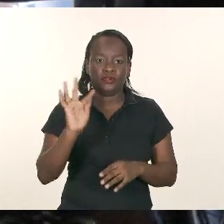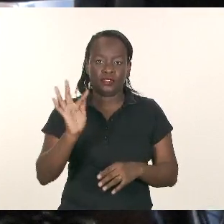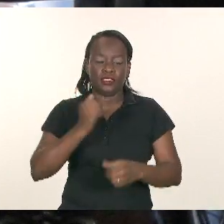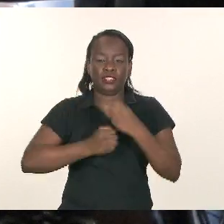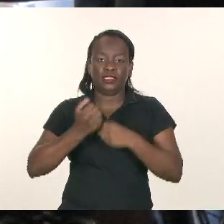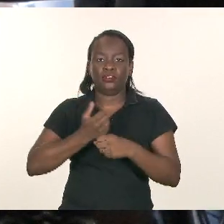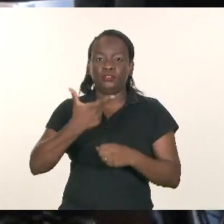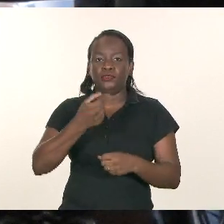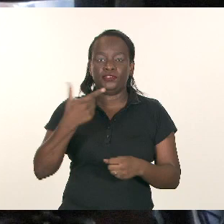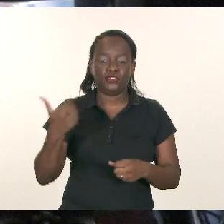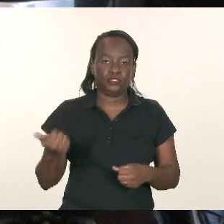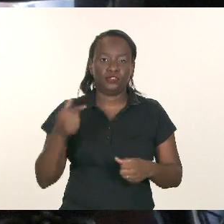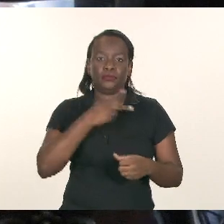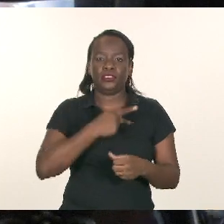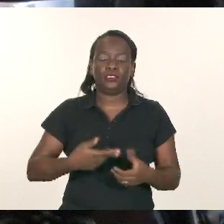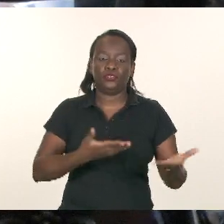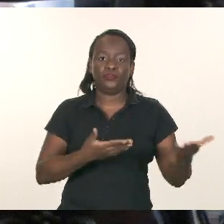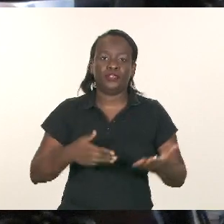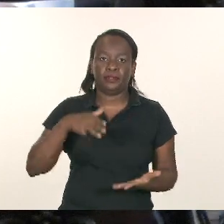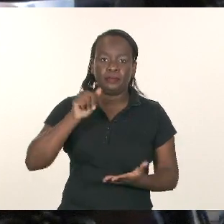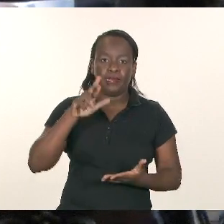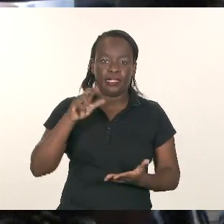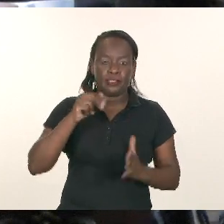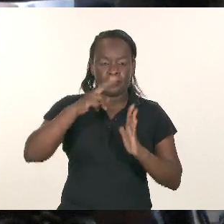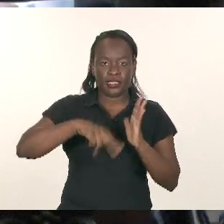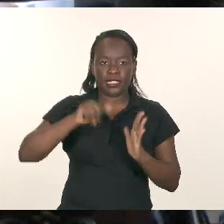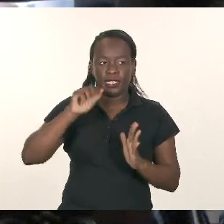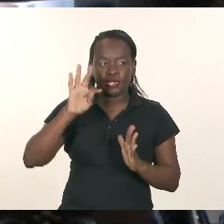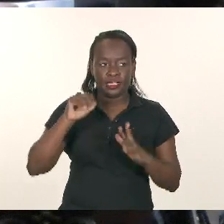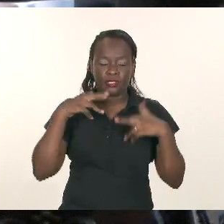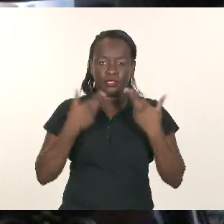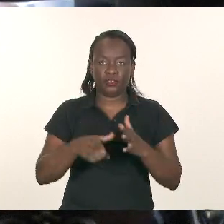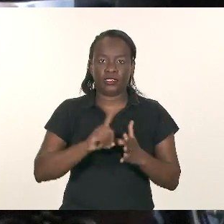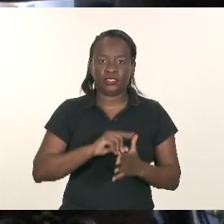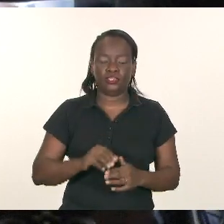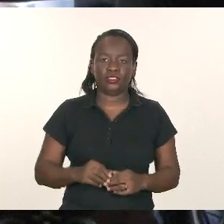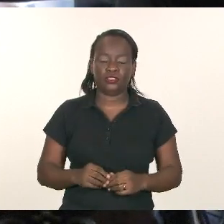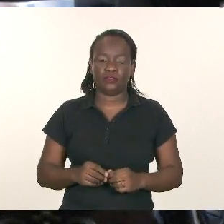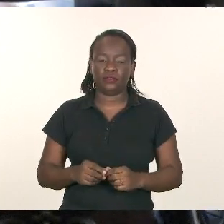2021. A presidência convida a deputada Marta Rocha a fazer a leitura da ata da sessão anterior.